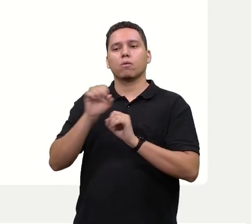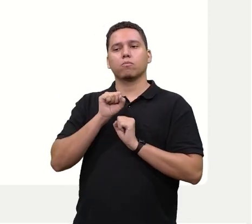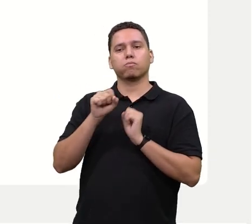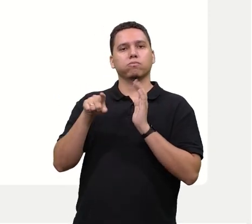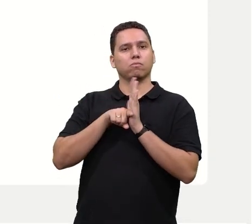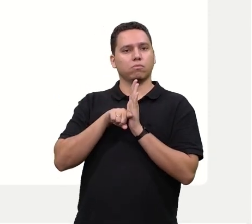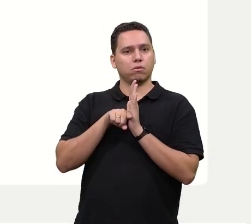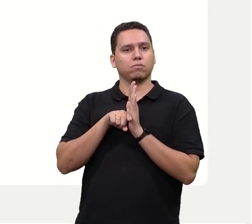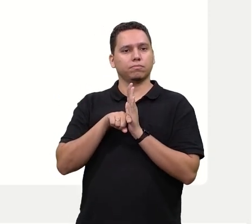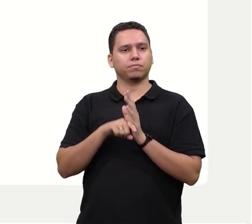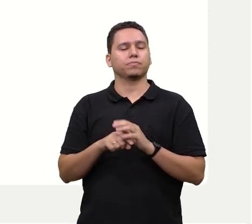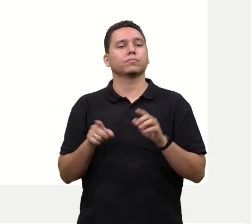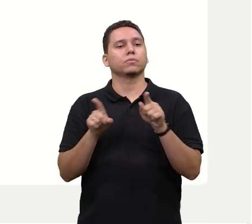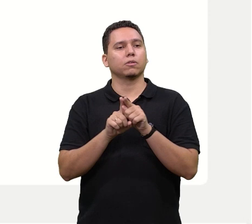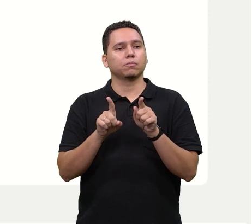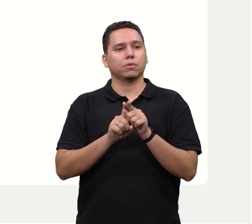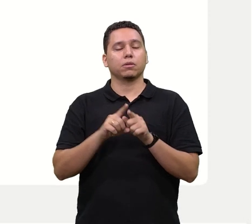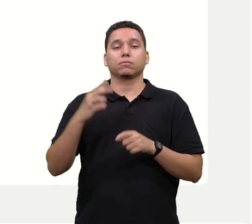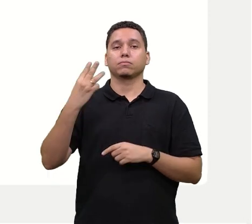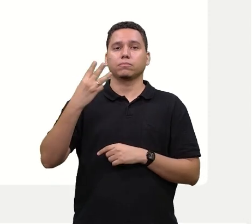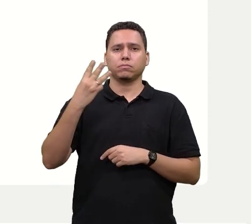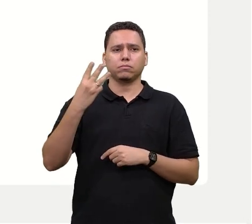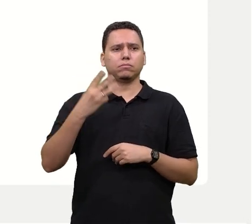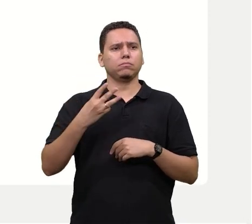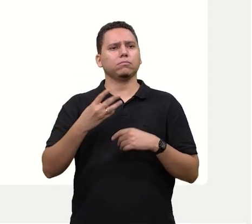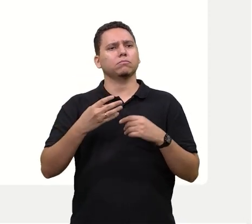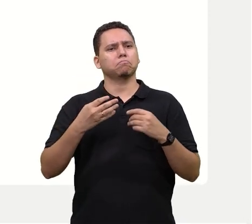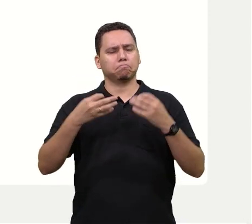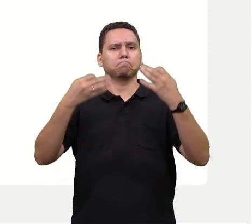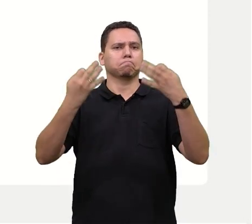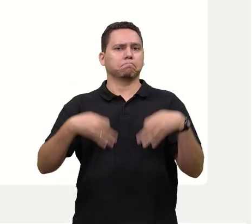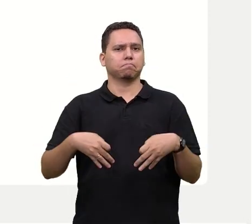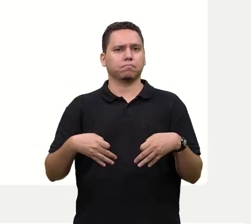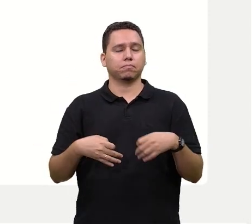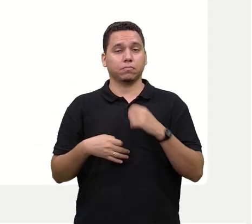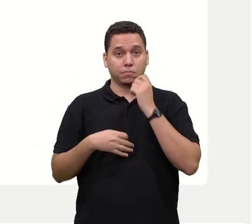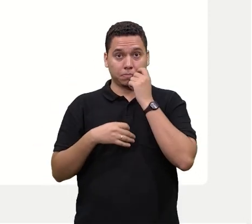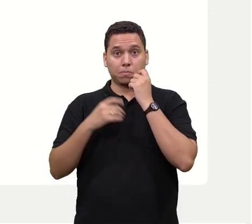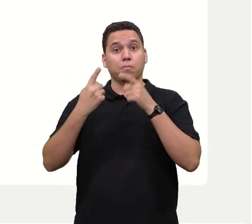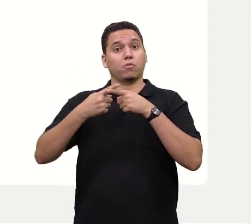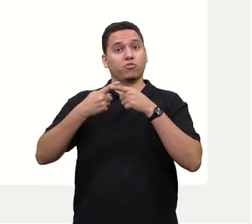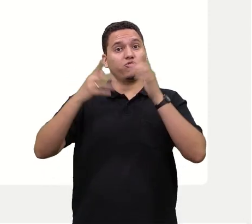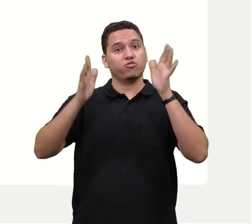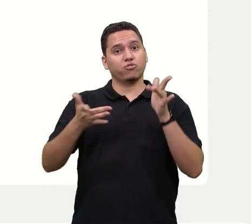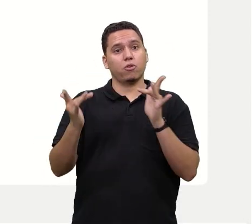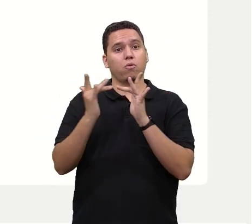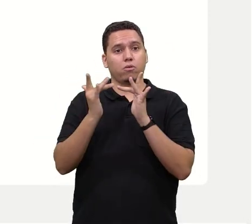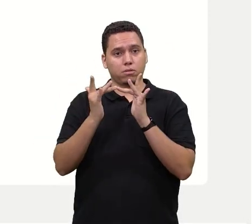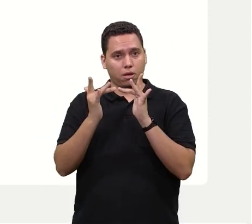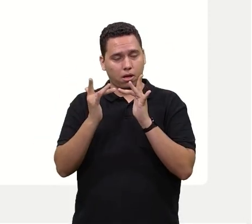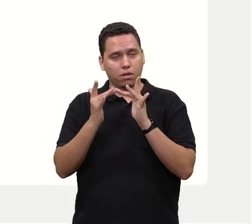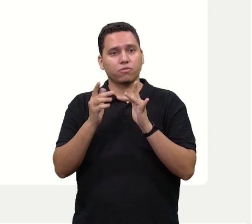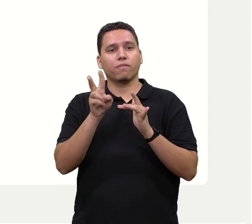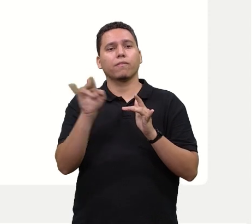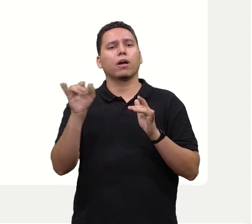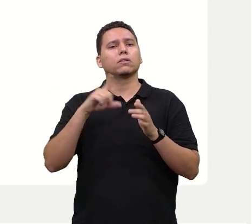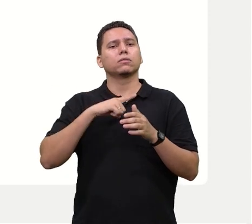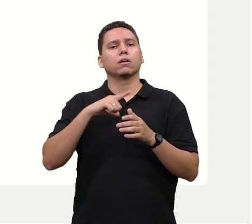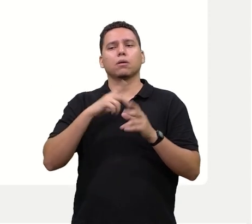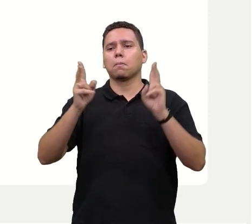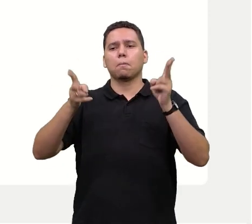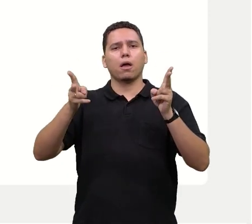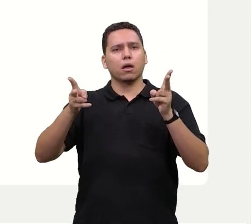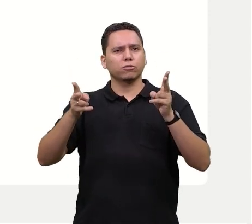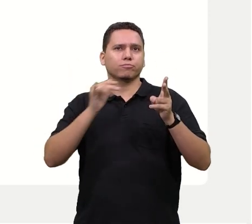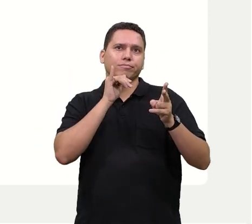indução. E a terceira também está correta. Após o contato, lembra que os corpos devem ficar com carga de mesmo sinal? Se tem carga de mesmo